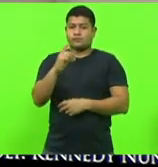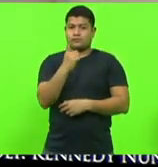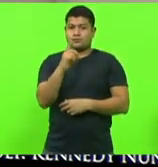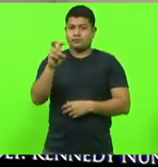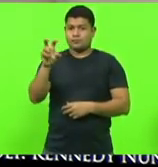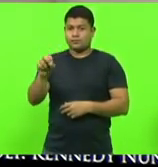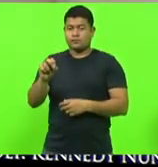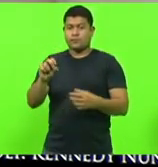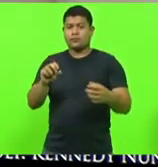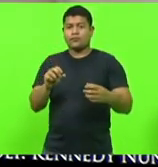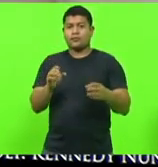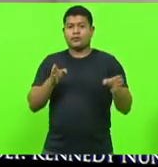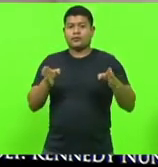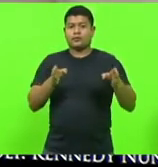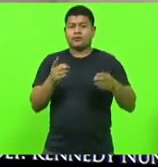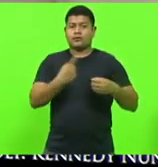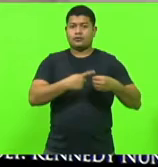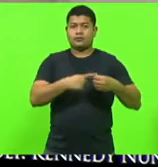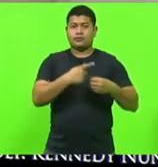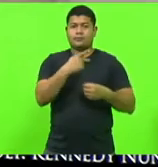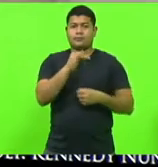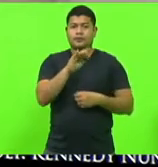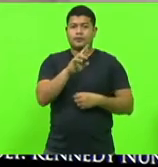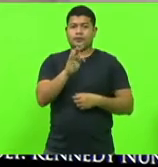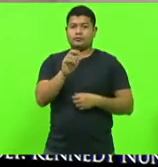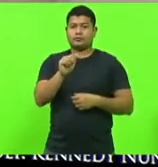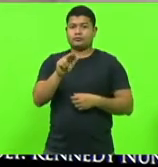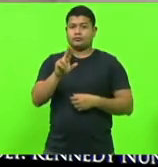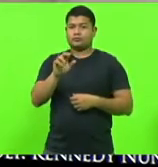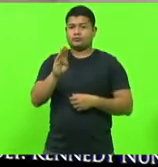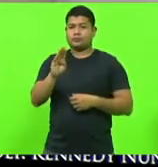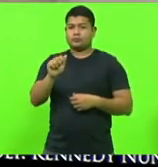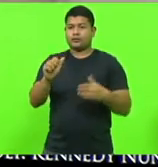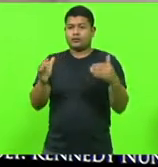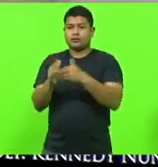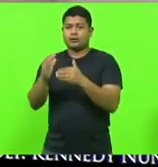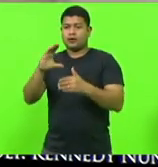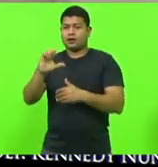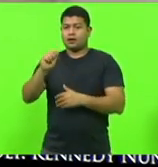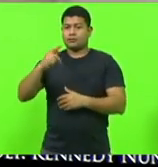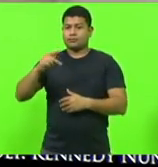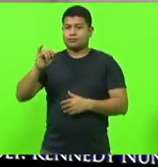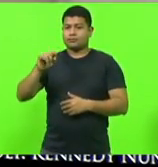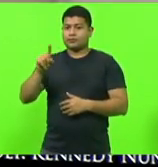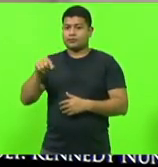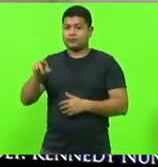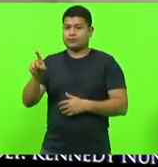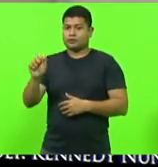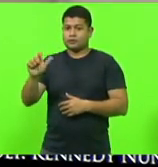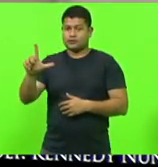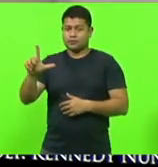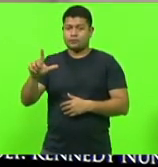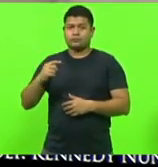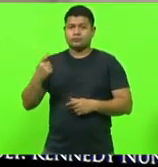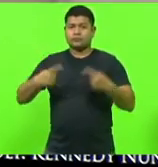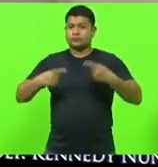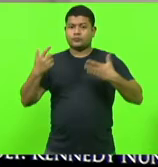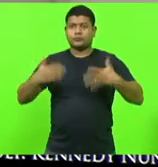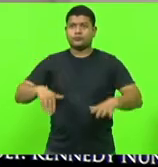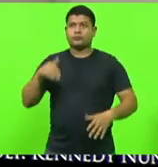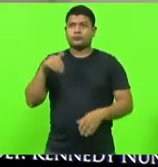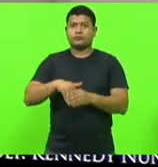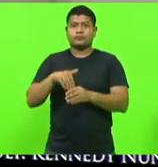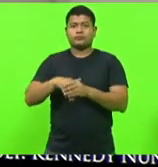liga os municípios de Piratuba e Capinzal. Em discussão. Não havendo quem queira discutir. Em votação.